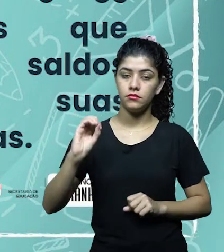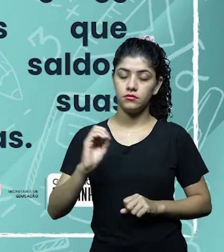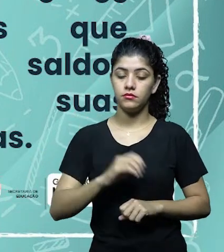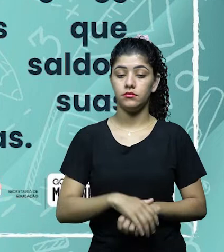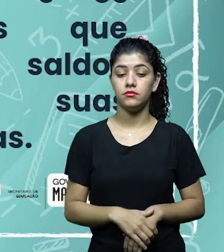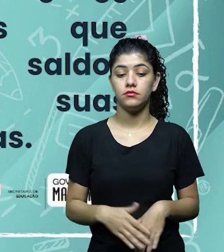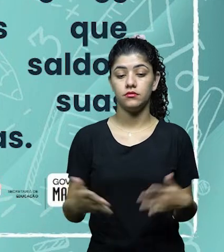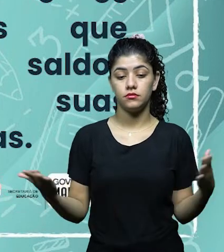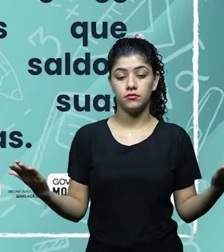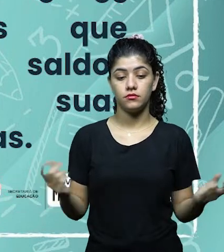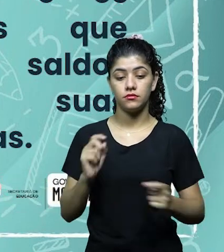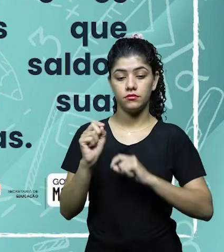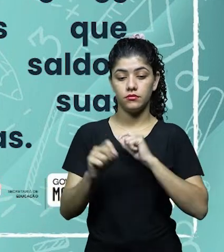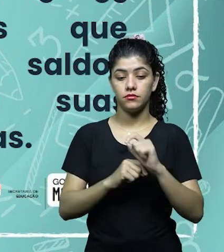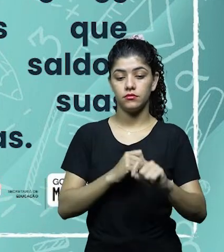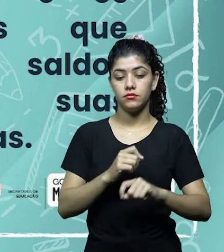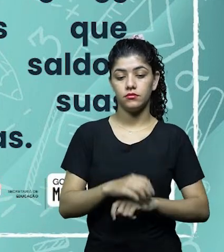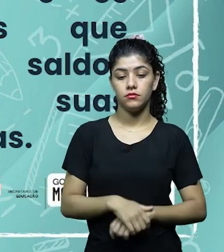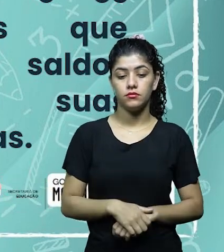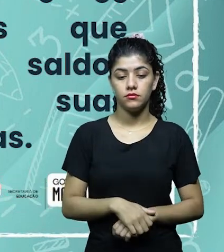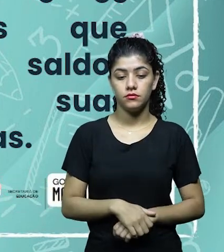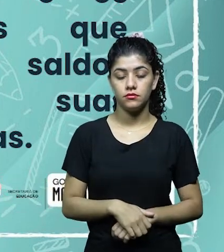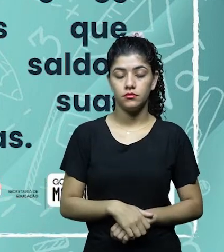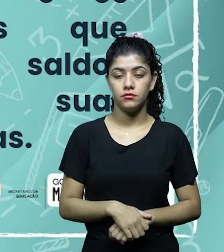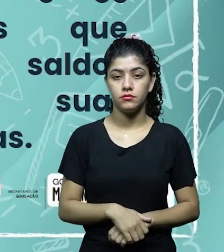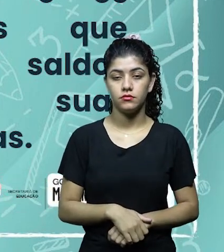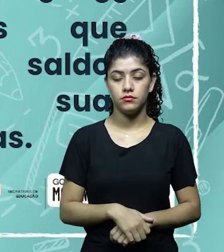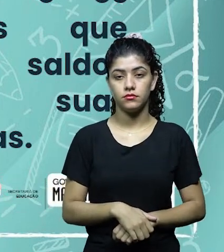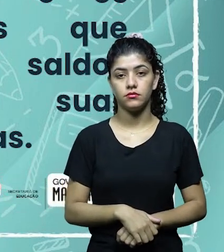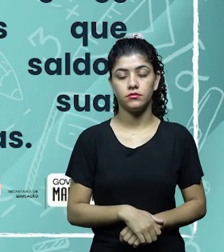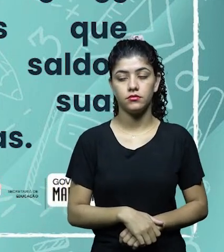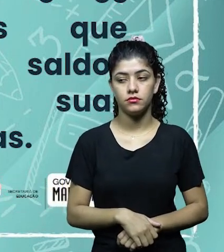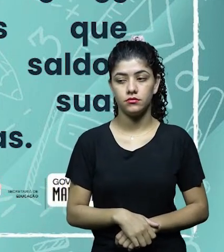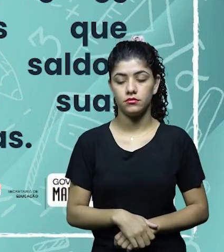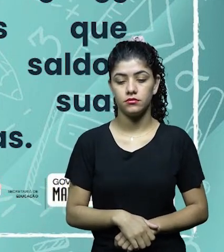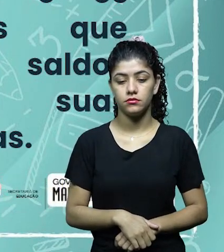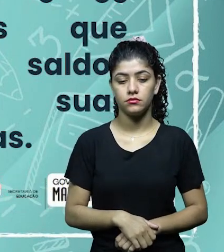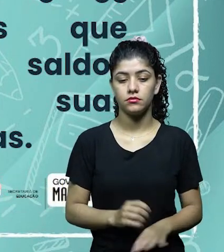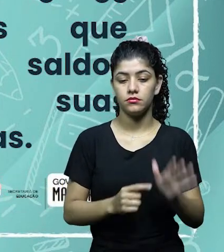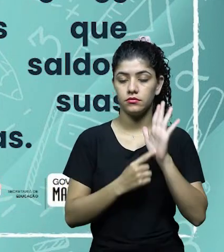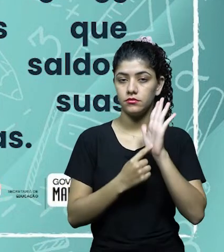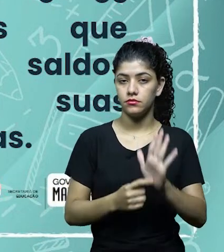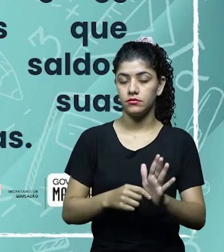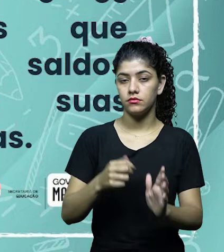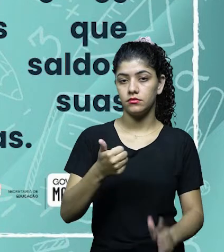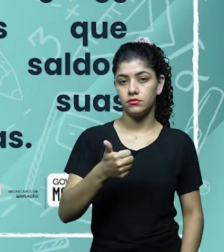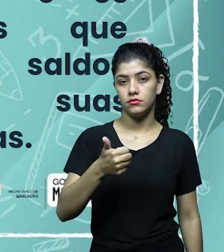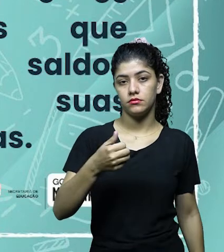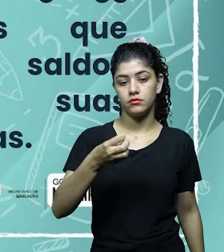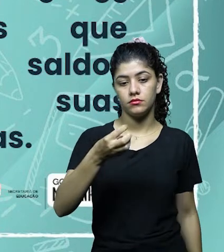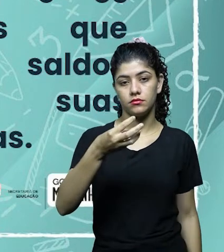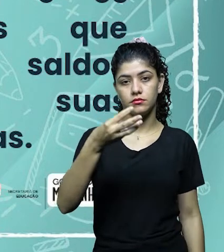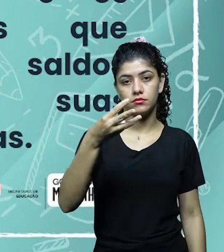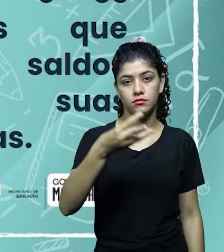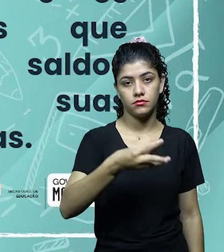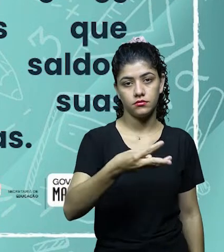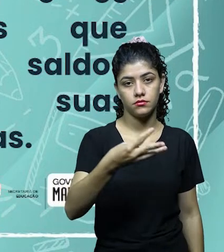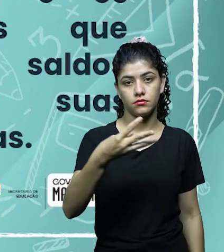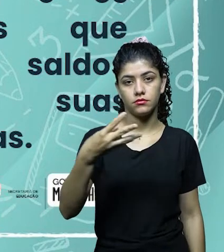caixa eletrônico de R$ 30. Logo, no mês 9, ele, ao final do dia 8, ele apresentou um saldo de